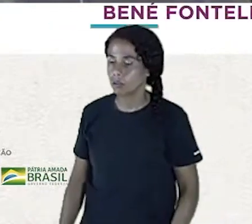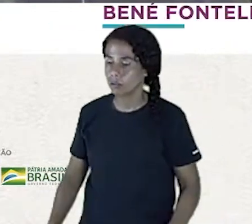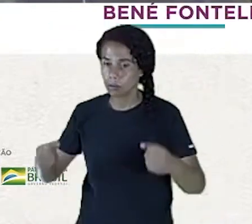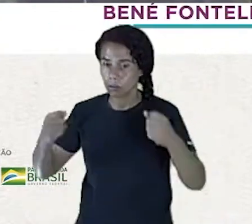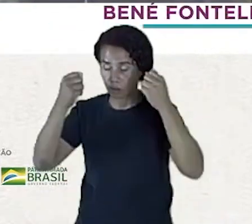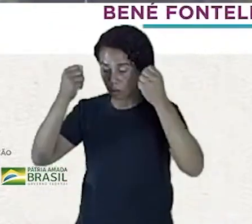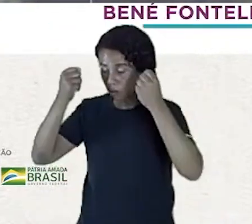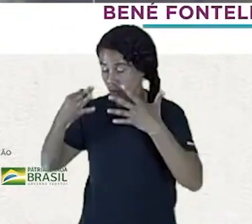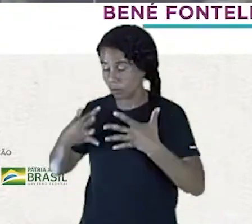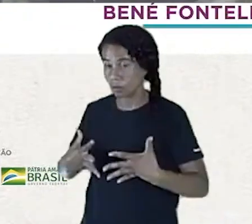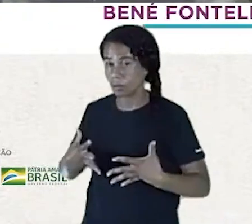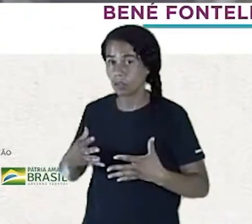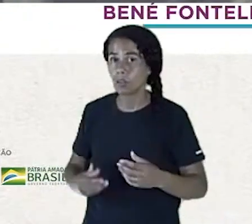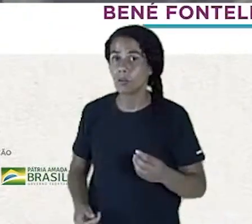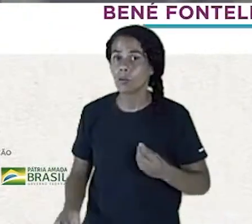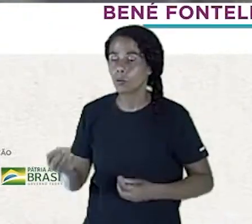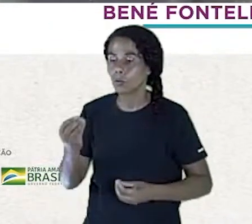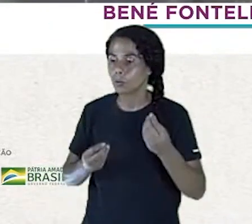letras dele.